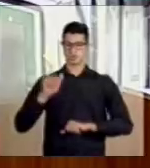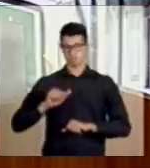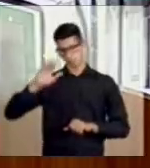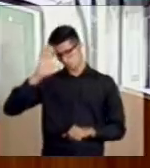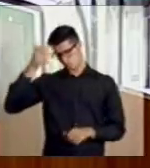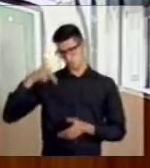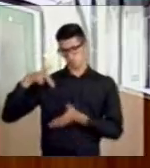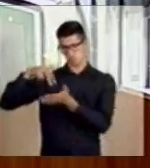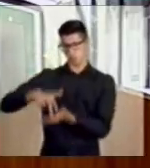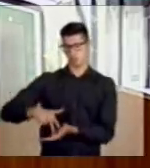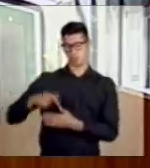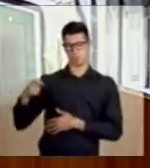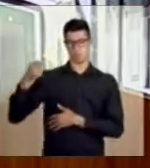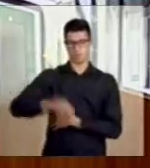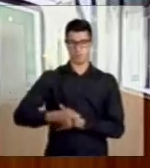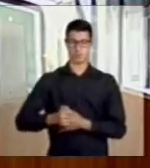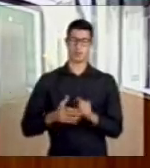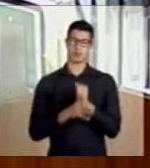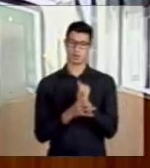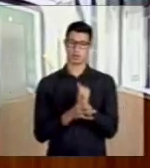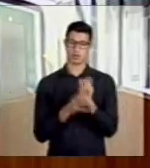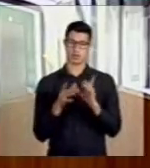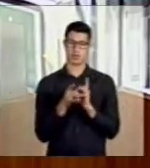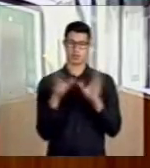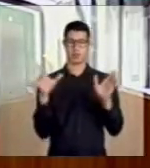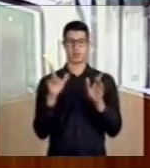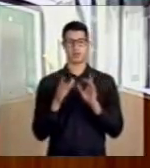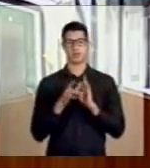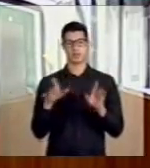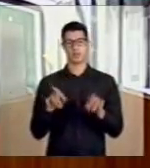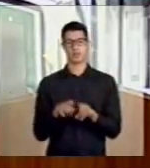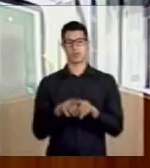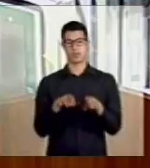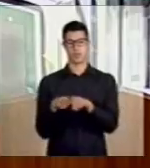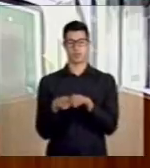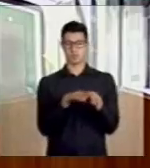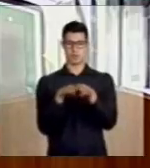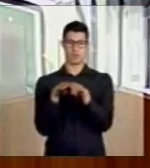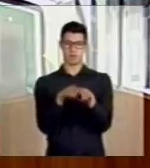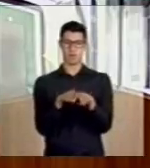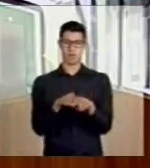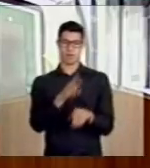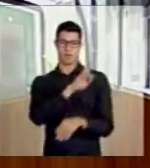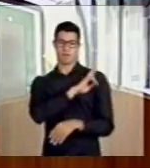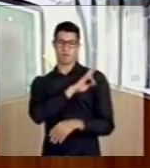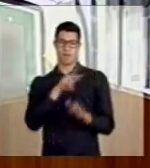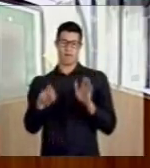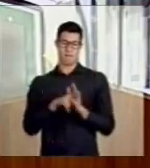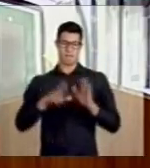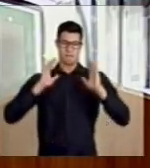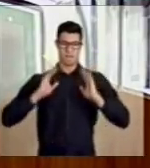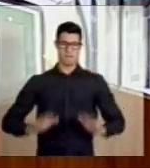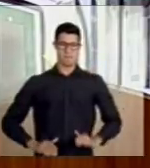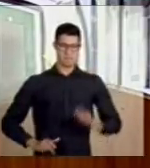tal posição de vanguarda, garantindo o livre exercício da liberdade e da igualdade, atributos da cidadania